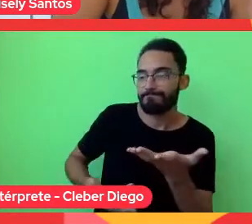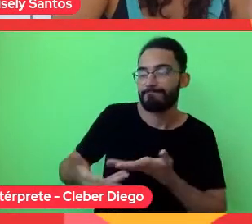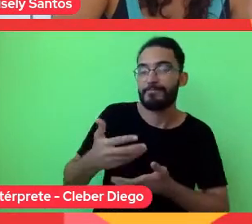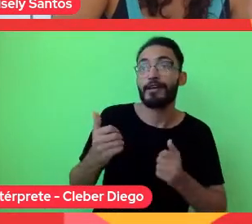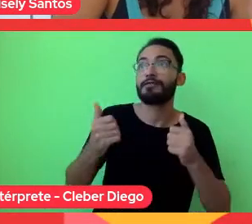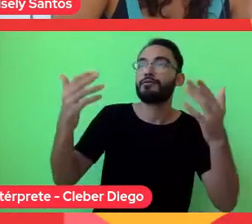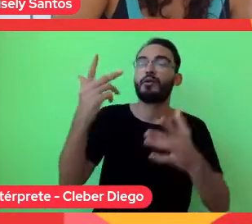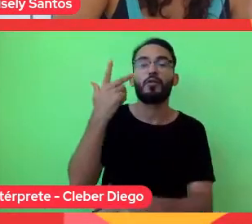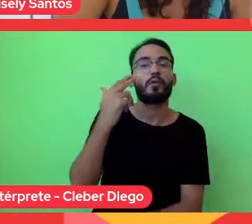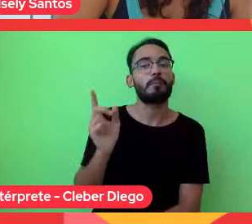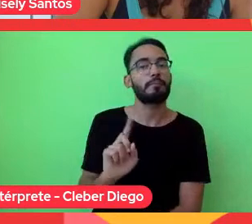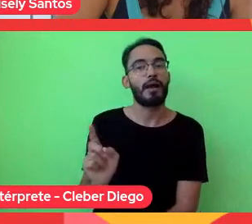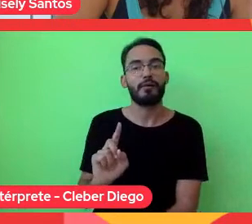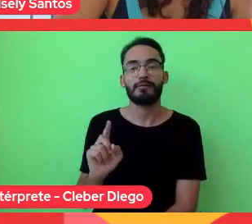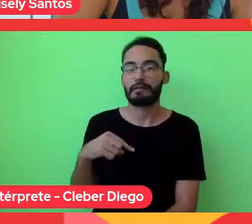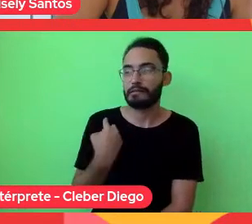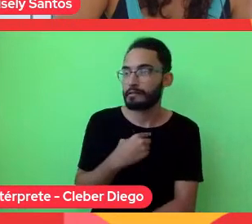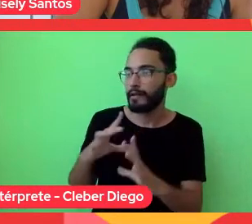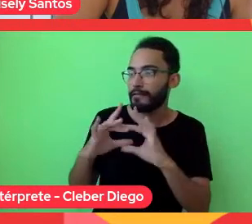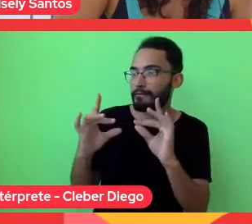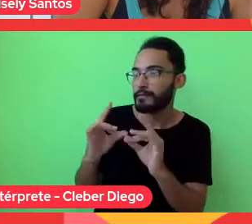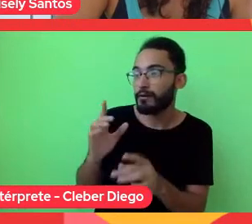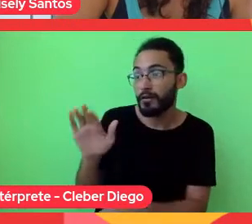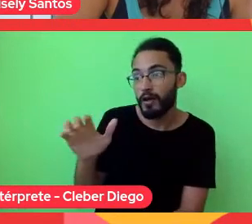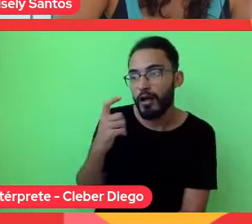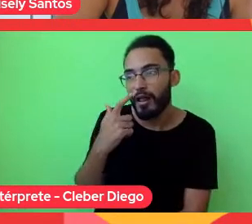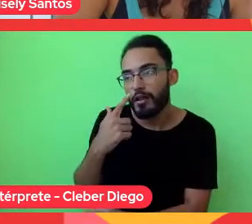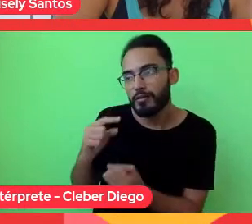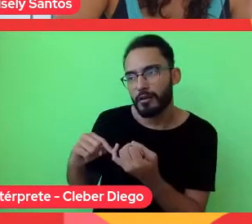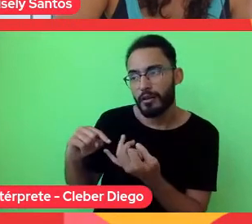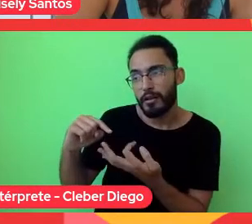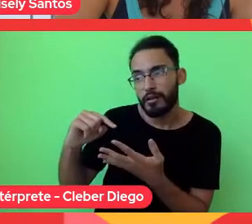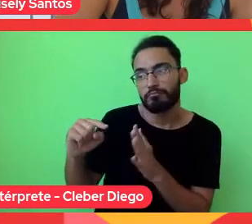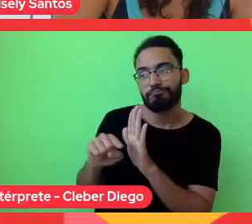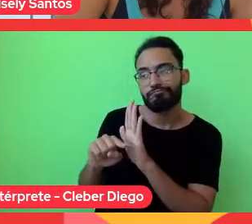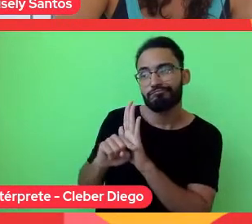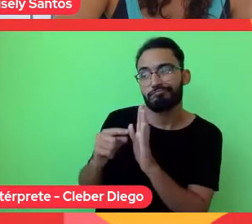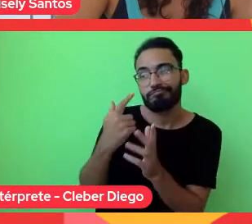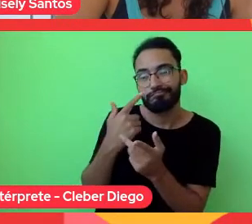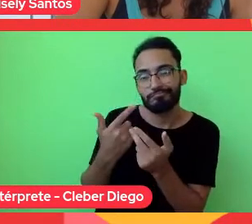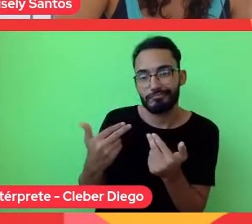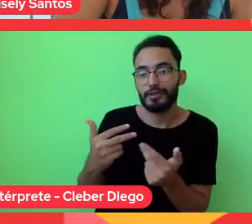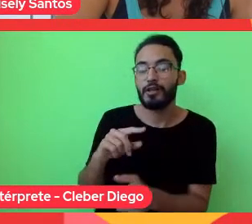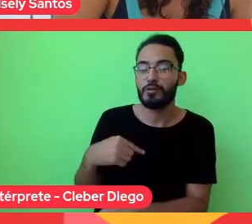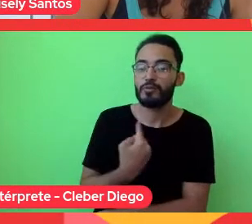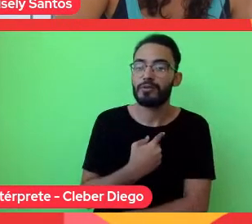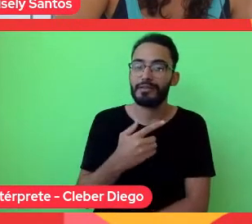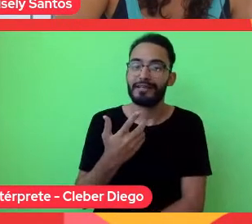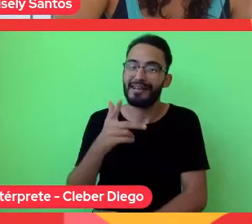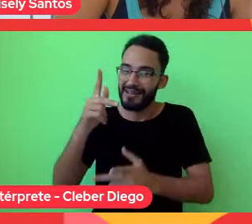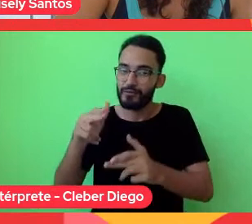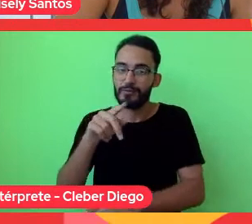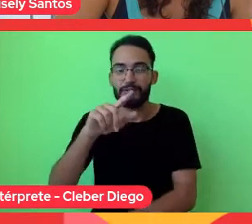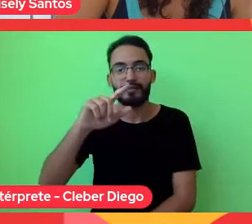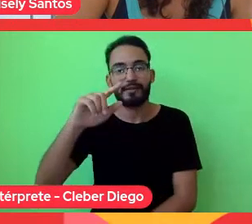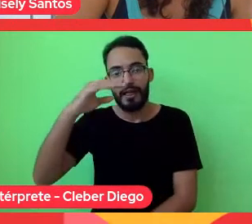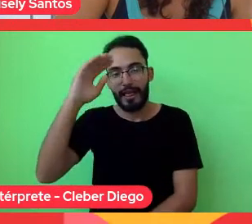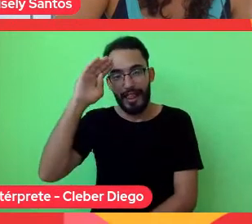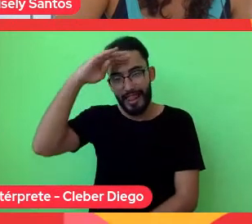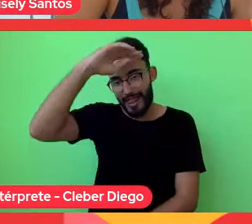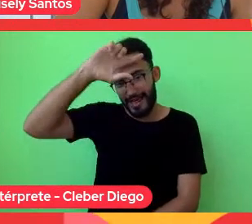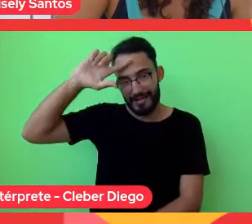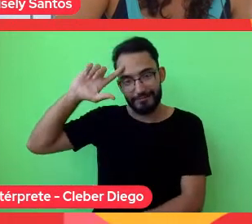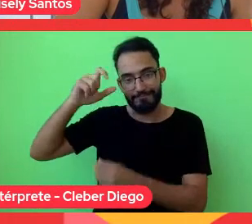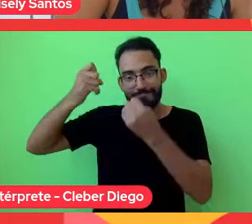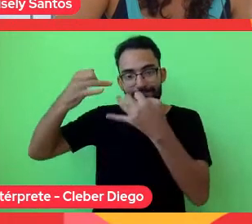comum, né? Às vezes a gente vai dar um feedback mais negativo, né? A gente costuma como a Lari disse, né? A gente xinga e briga muito com a